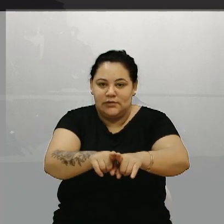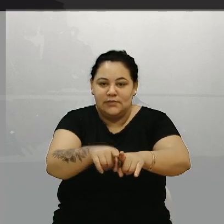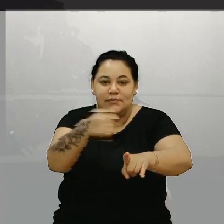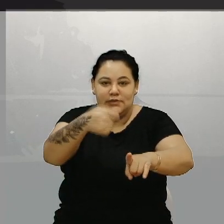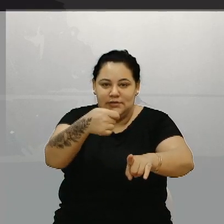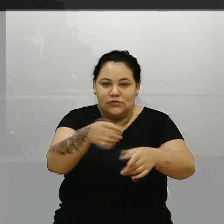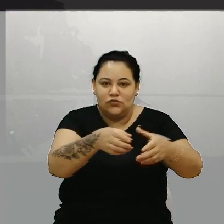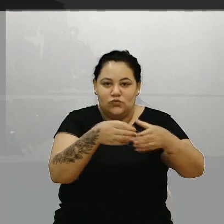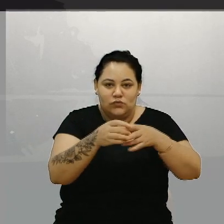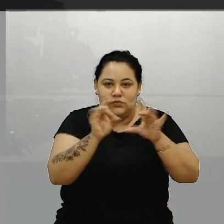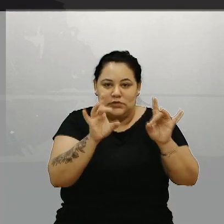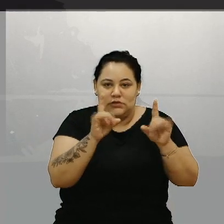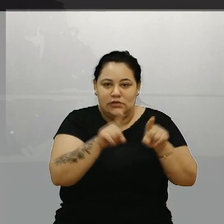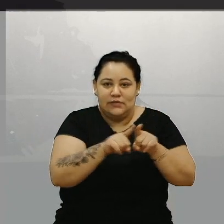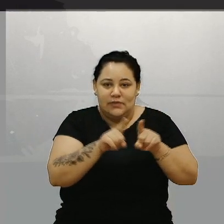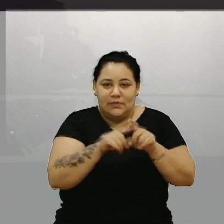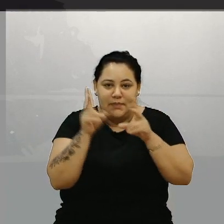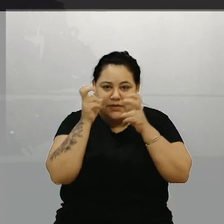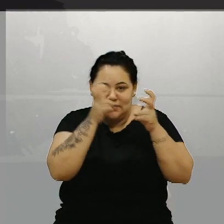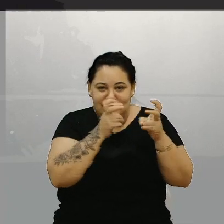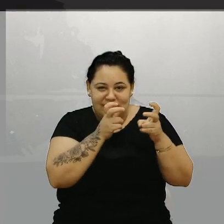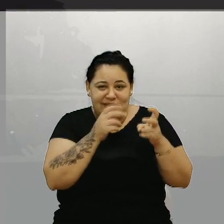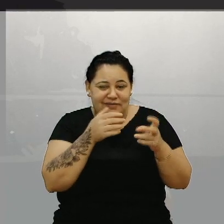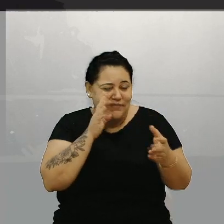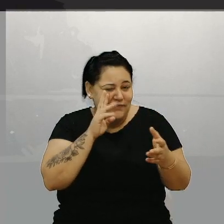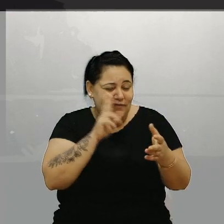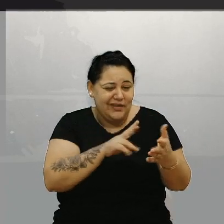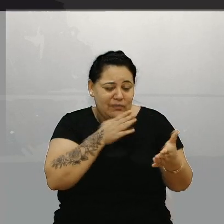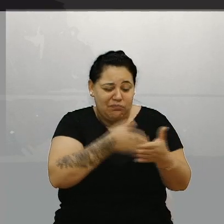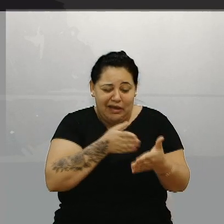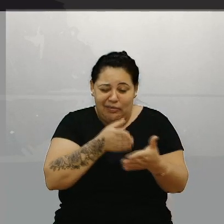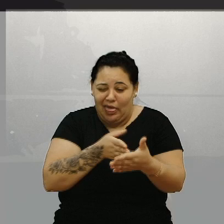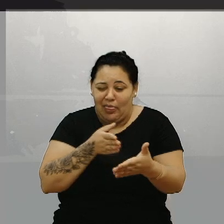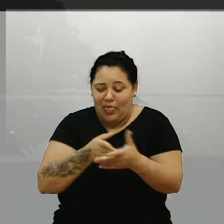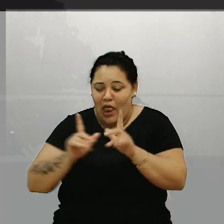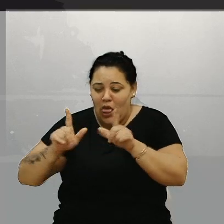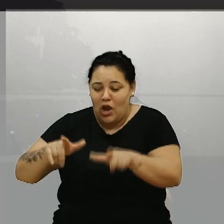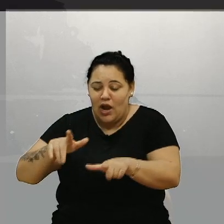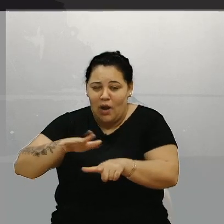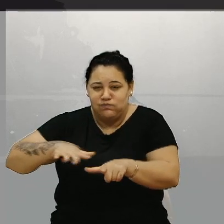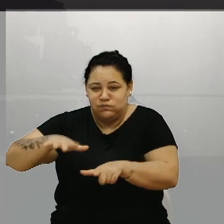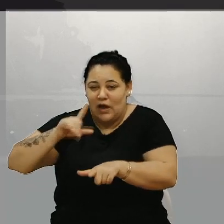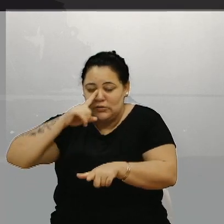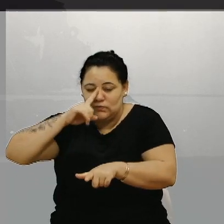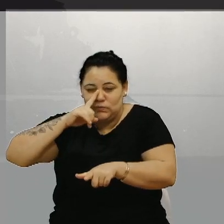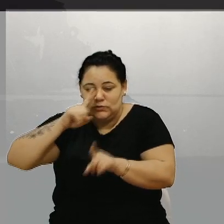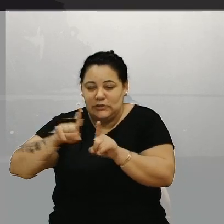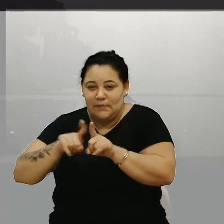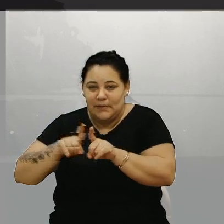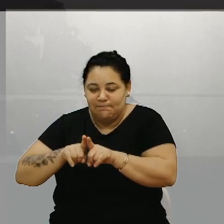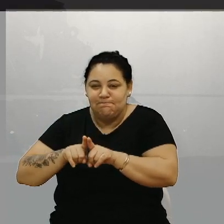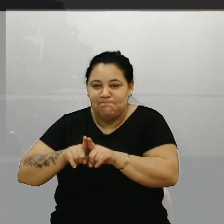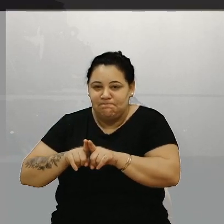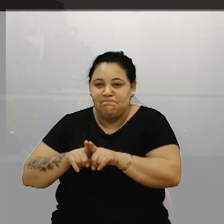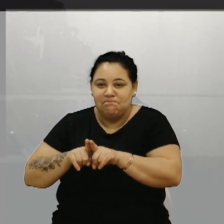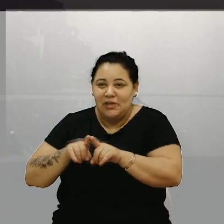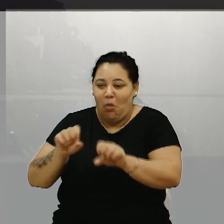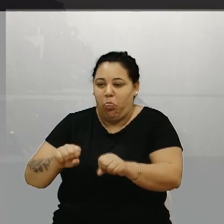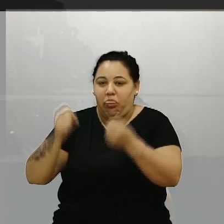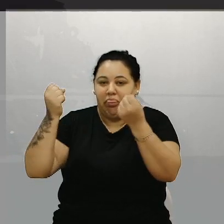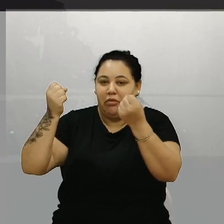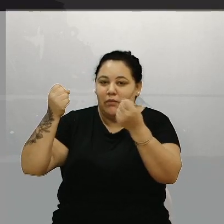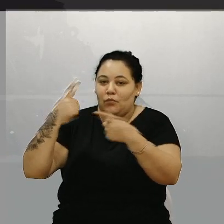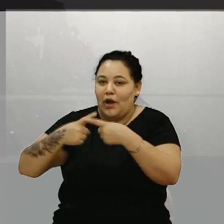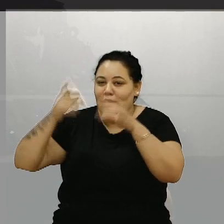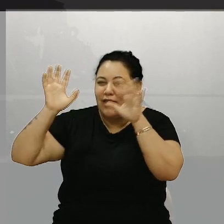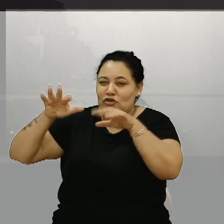incapazes de identificar obstáculos e falhas e pontos críticos, antecipando-se a esses eventos climáticos. Aqui foi bem falado antes